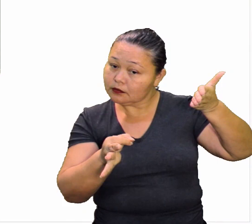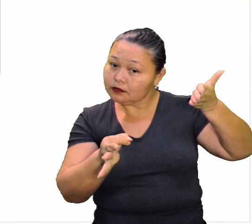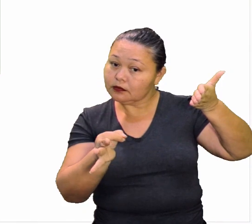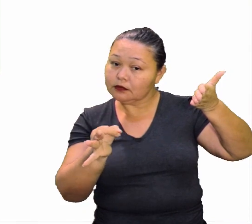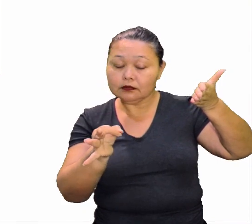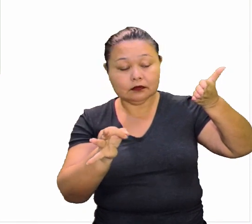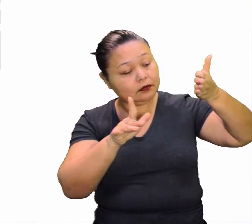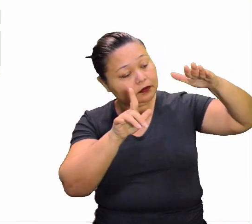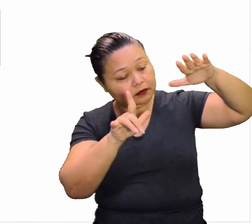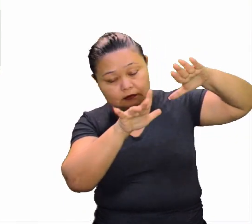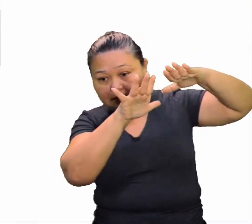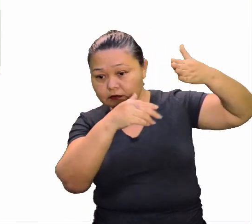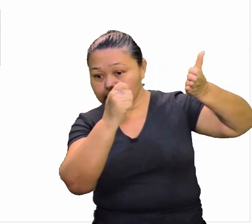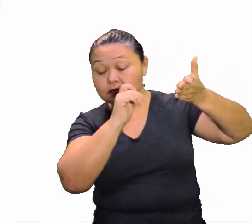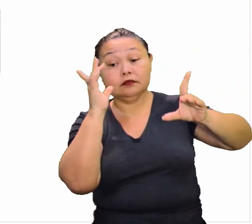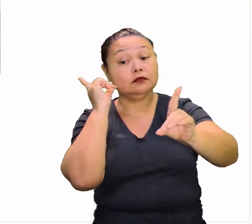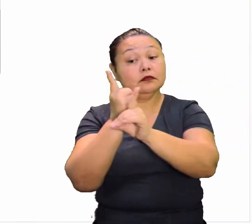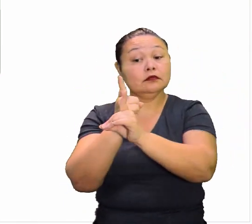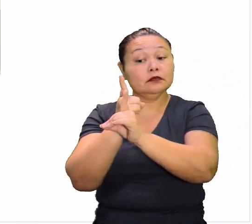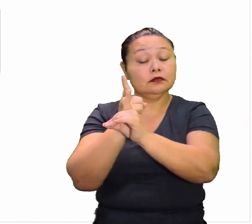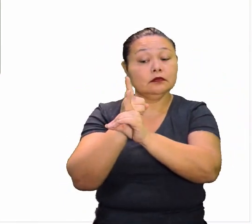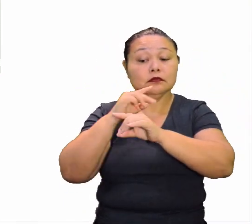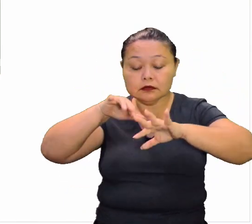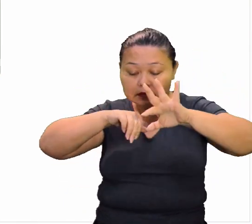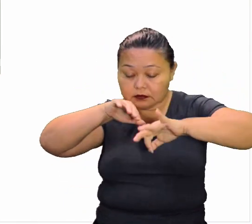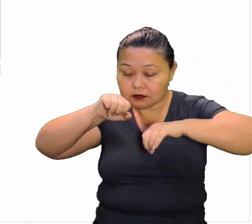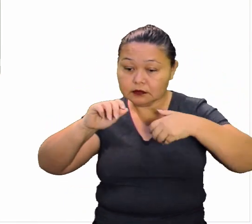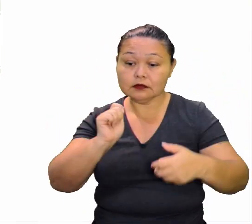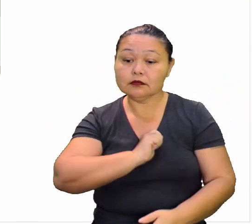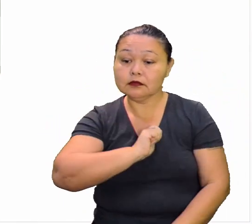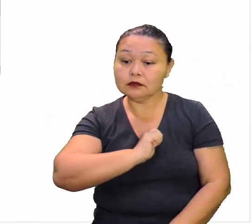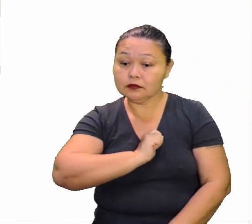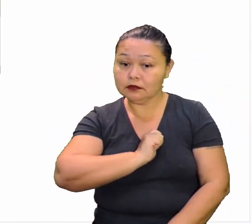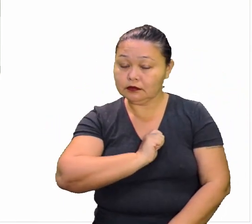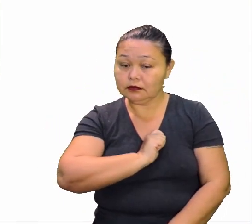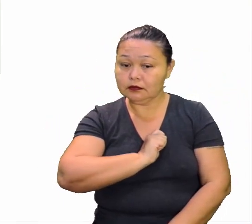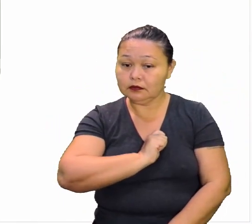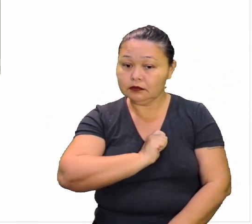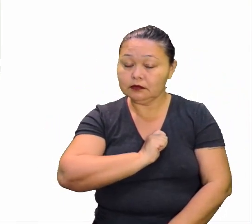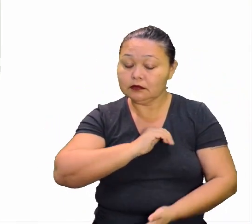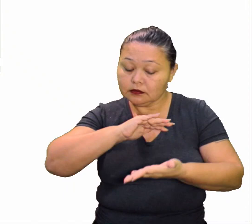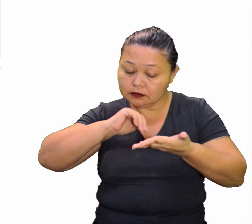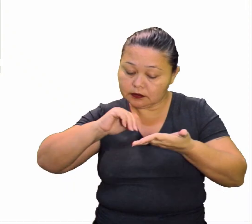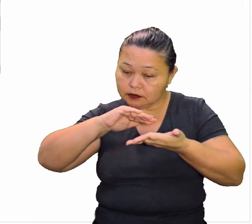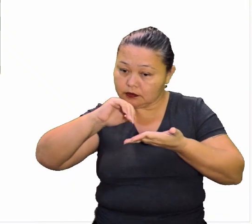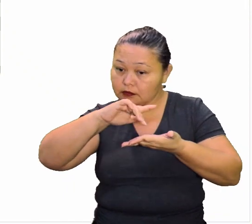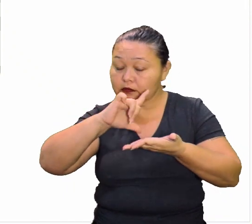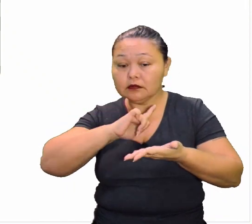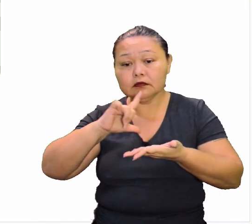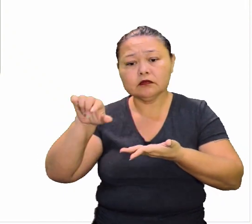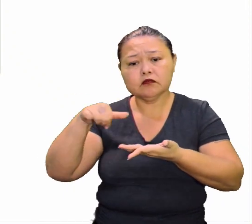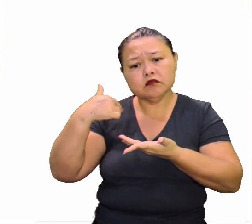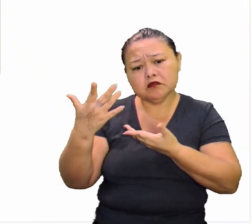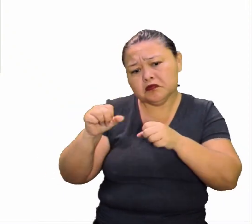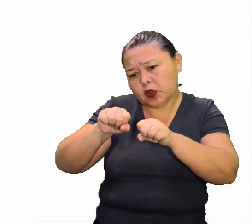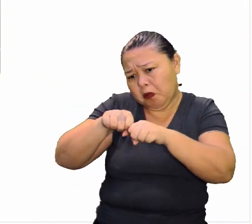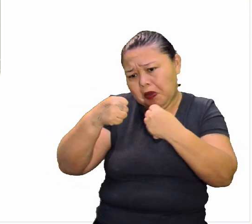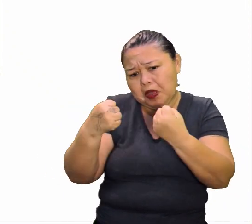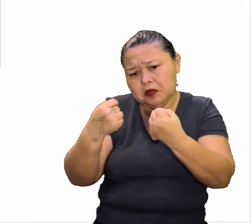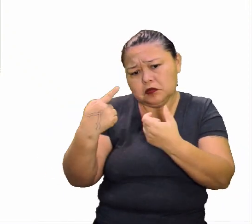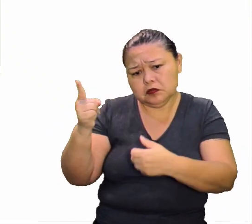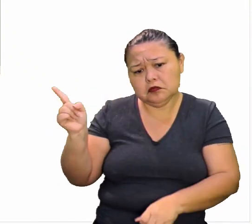Esses tabletes foram encontrados em escavações arqueológicas. Claro que alguma parte deles acabaram